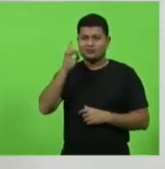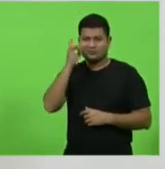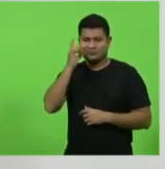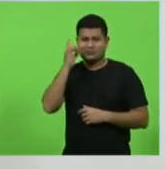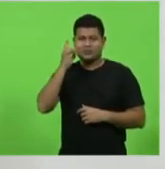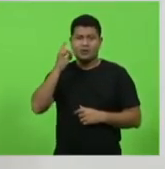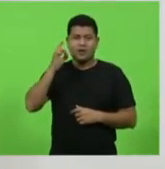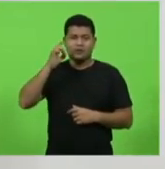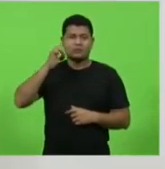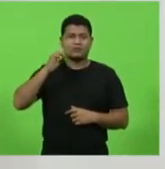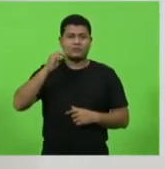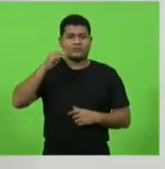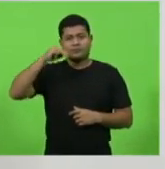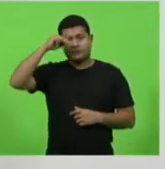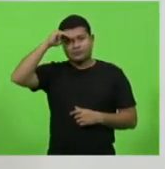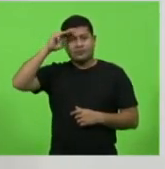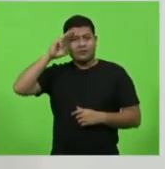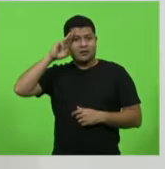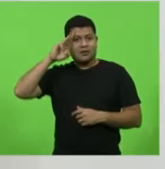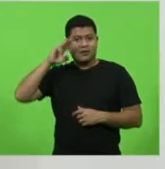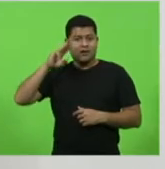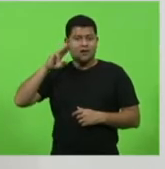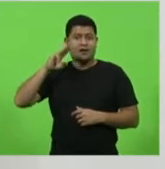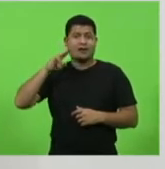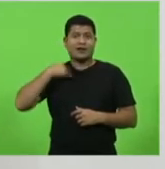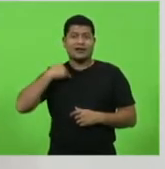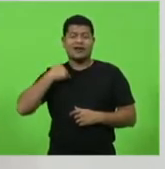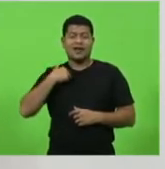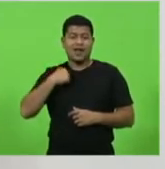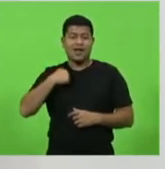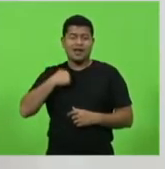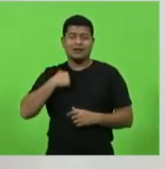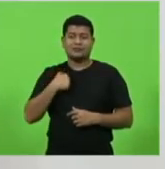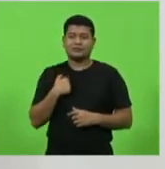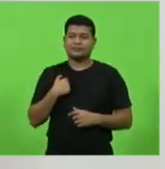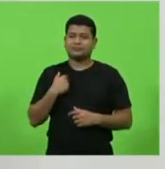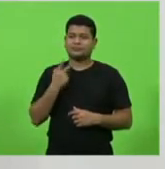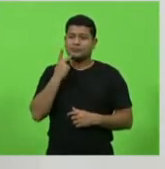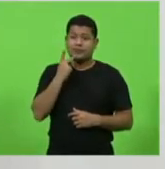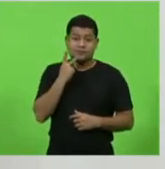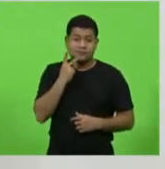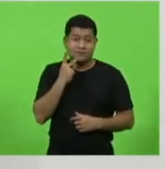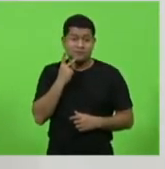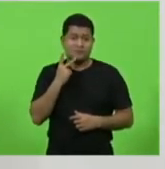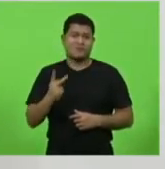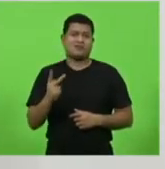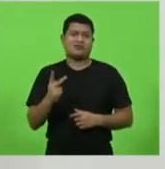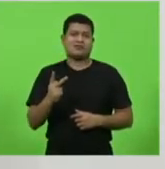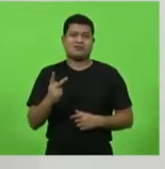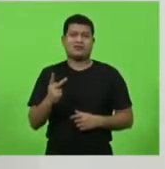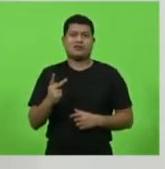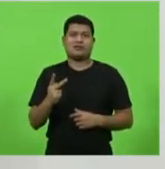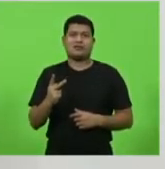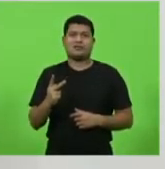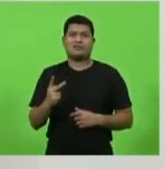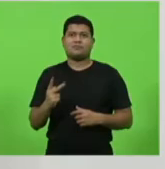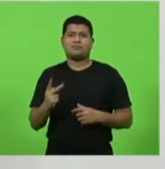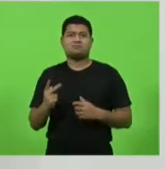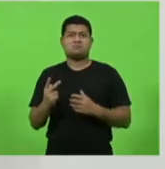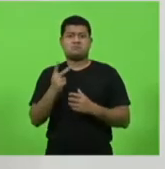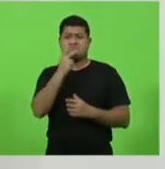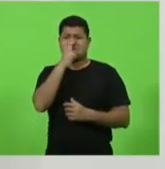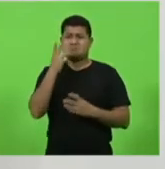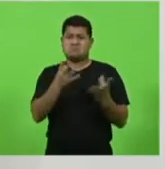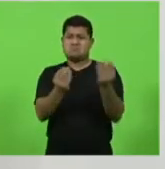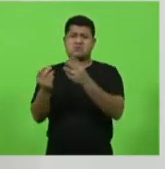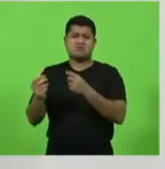Mota, quando eu fiz essa afirmação, caiu igual uma bomba